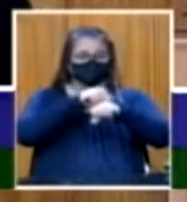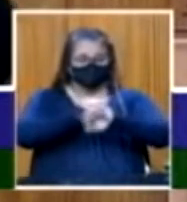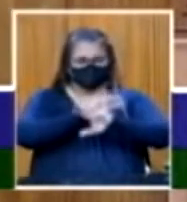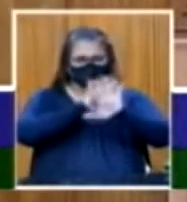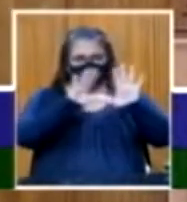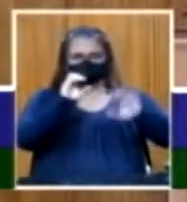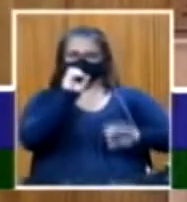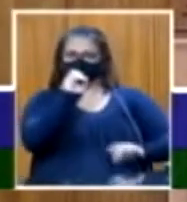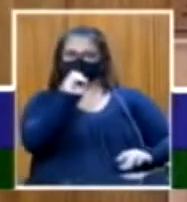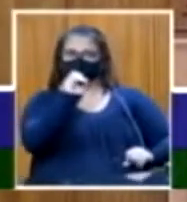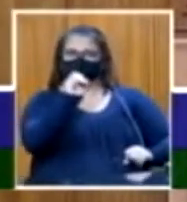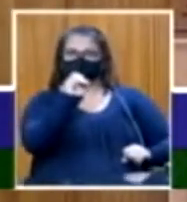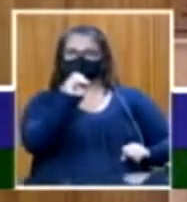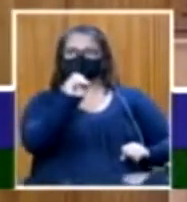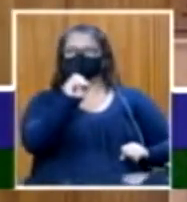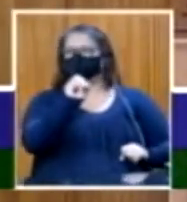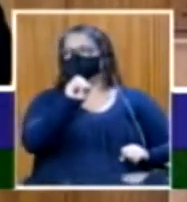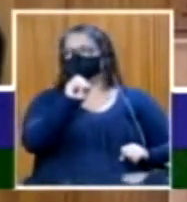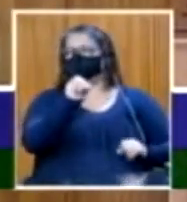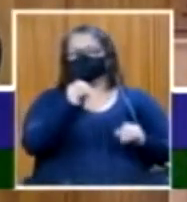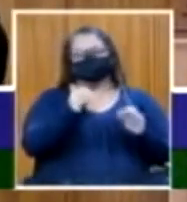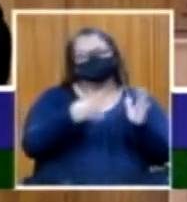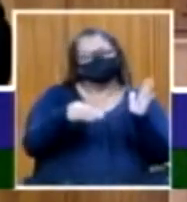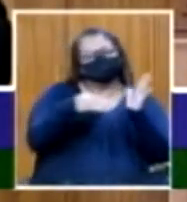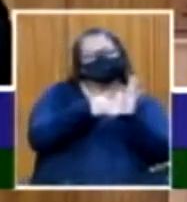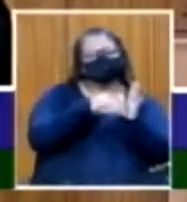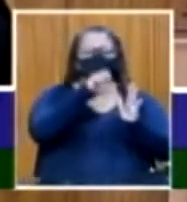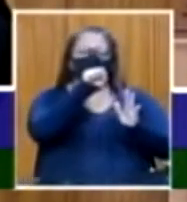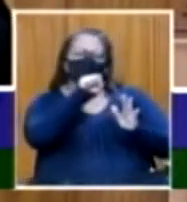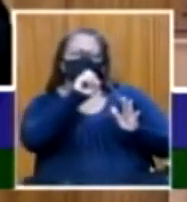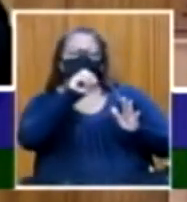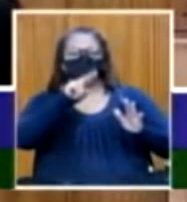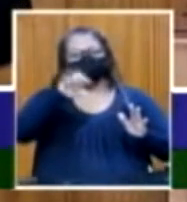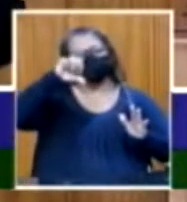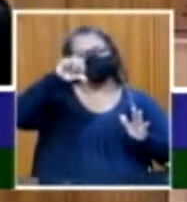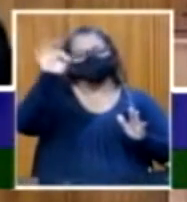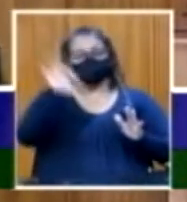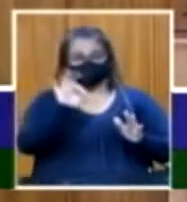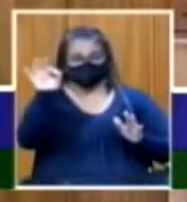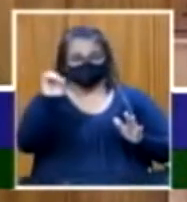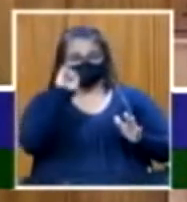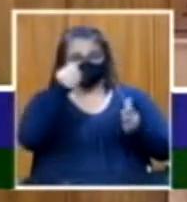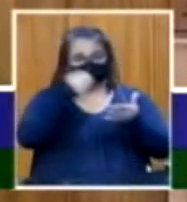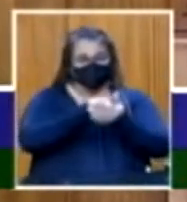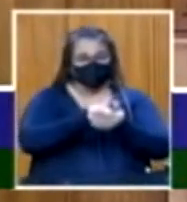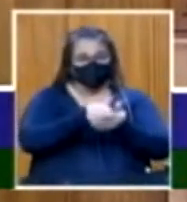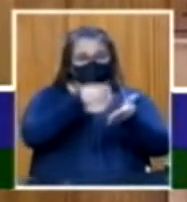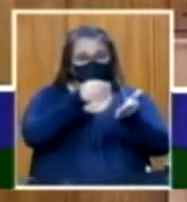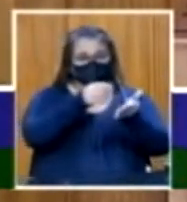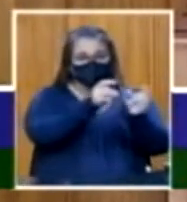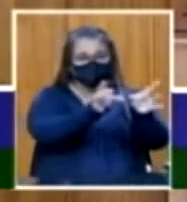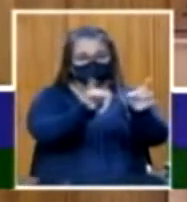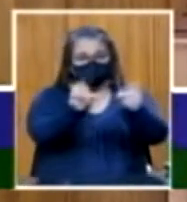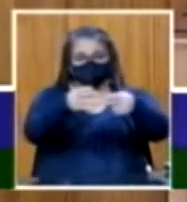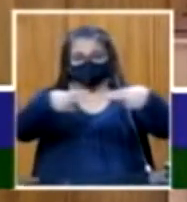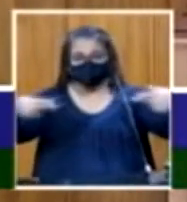estados, de 0% a 8%, 9%. O imposto sobre a venda de mercadorias. No